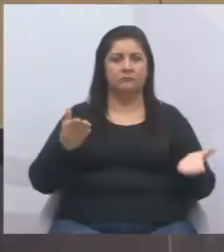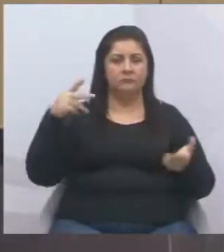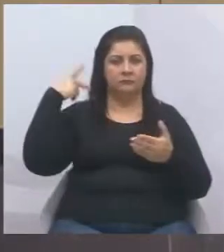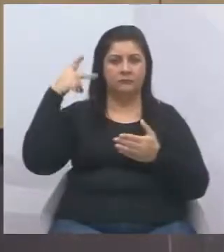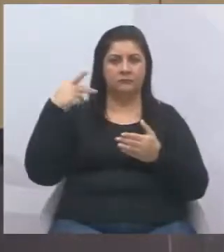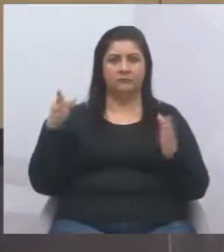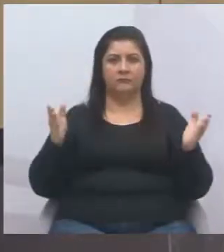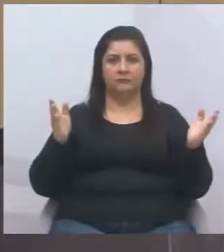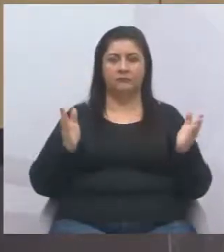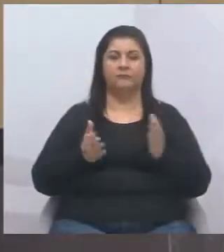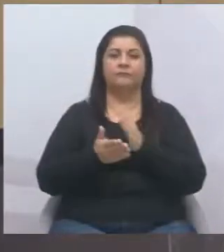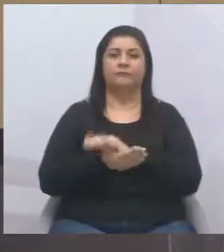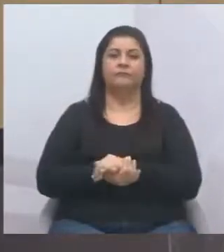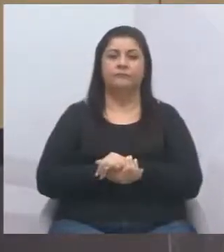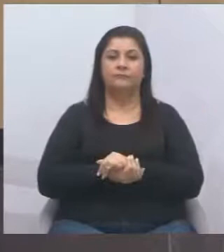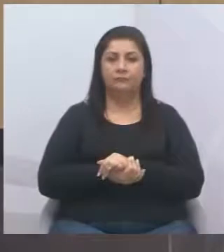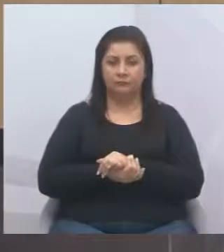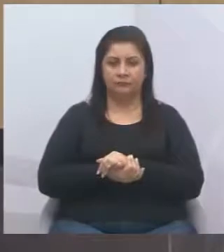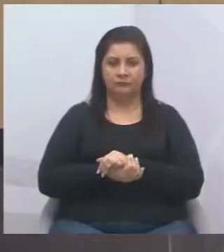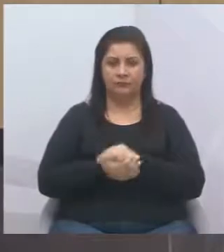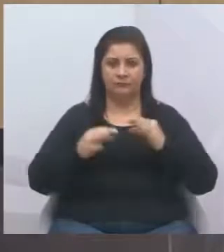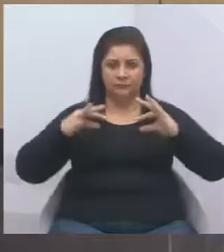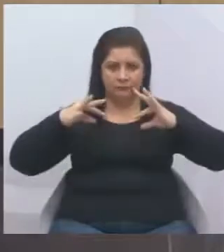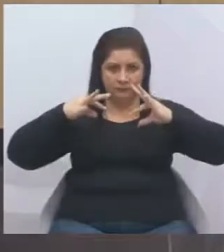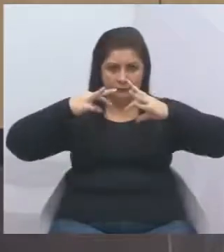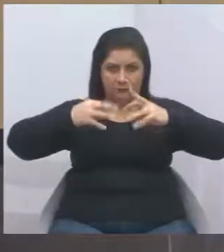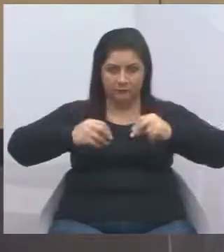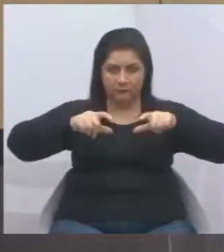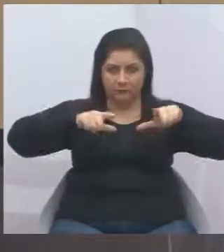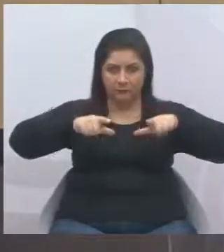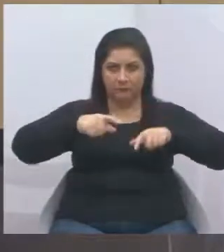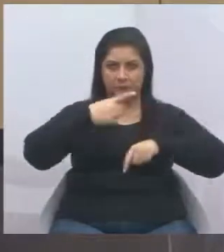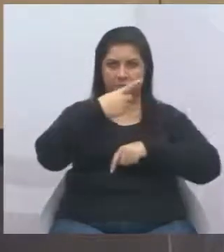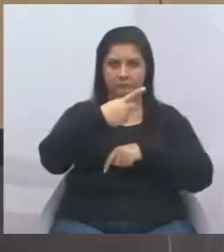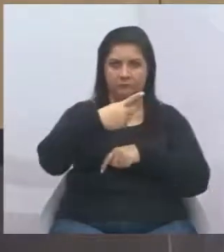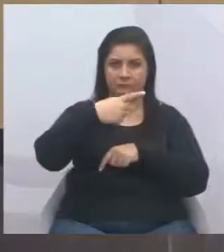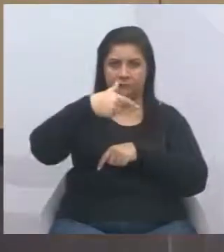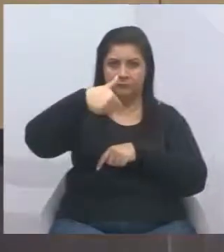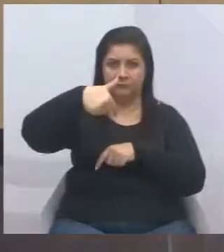esta sessão. Total de trabalhos